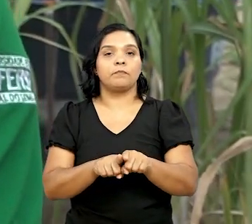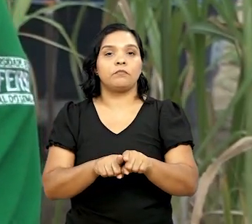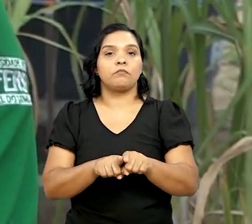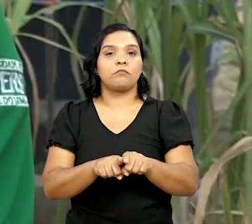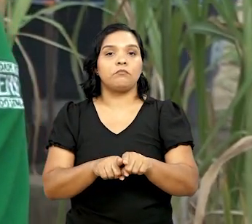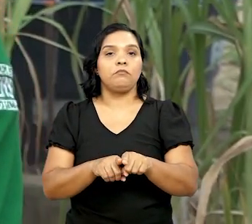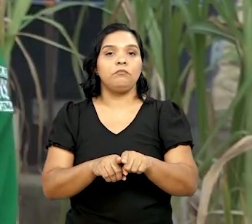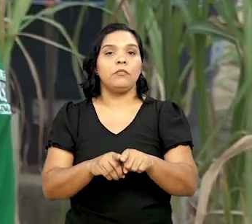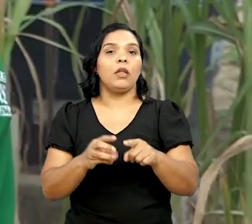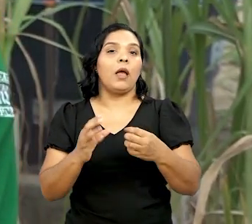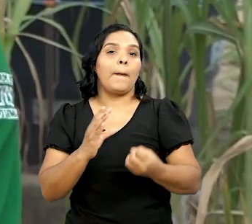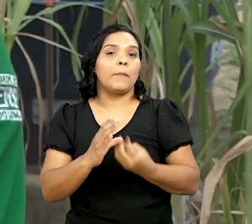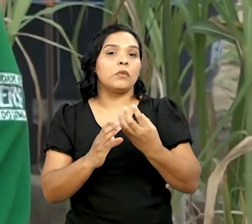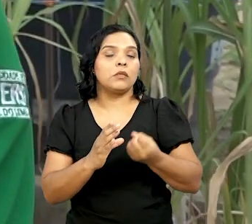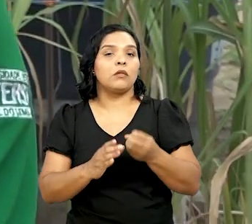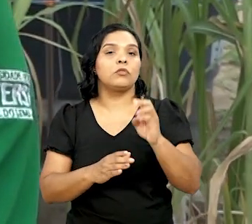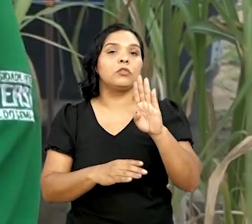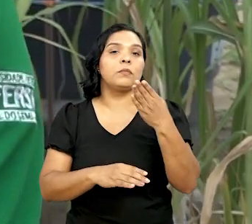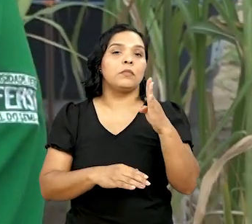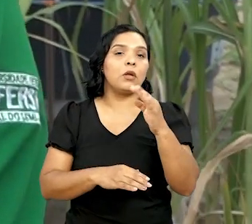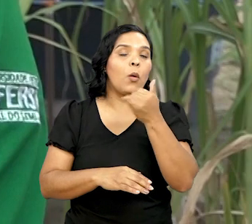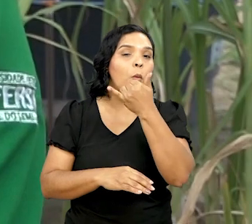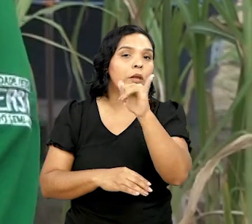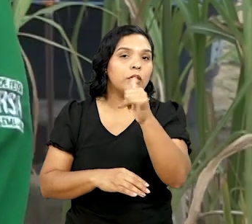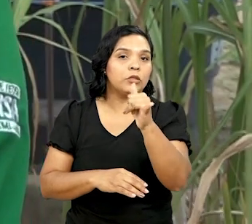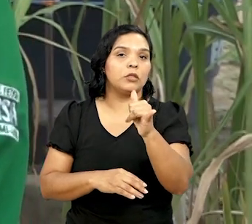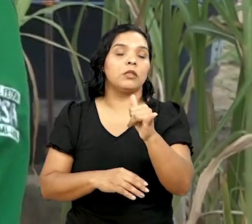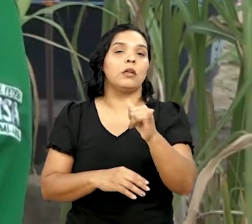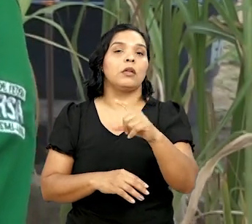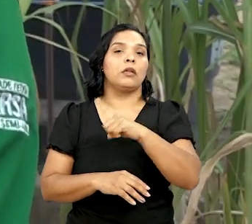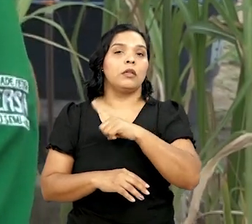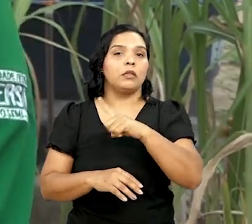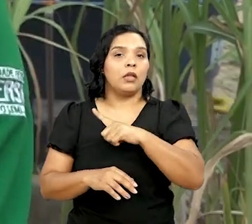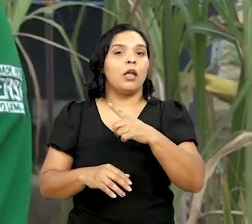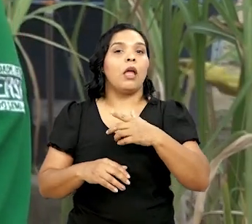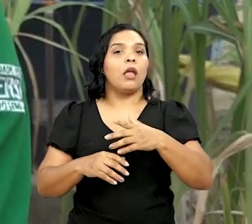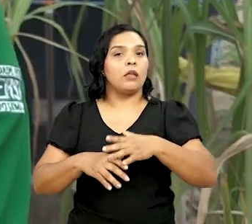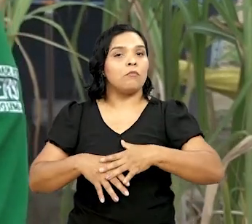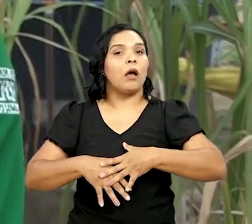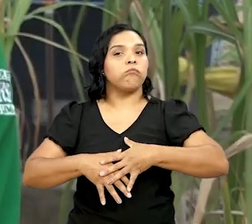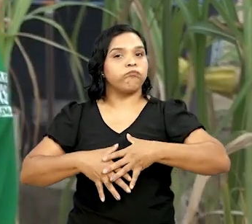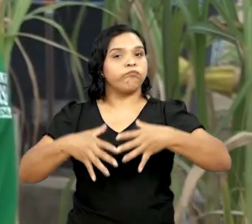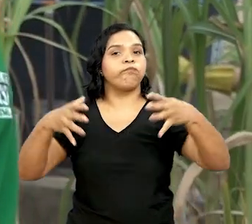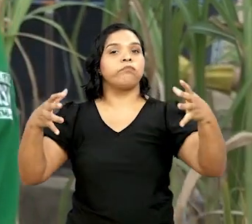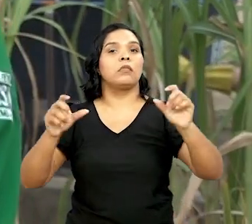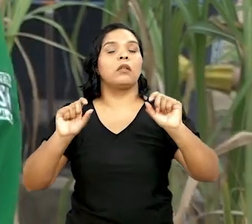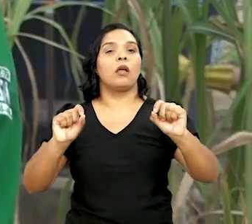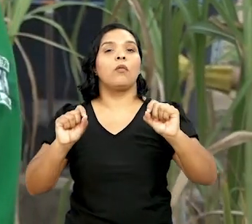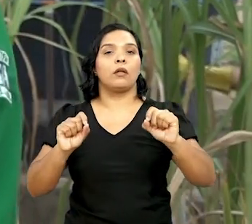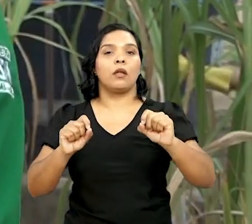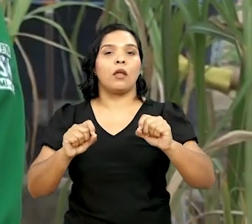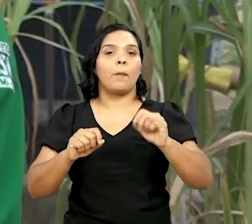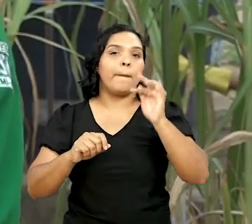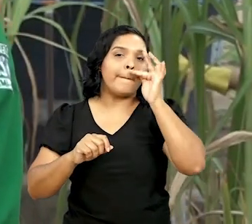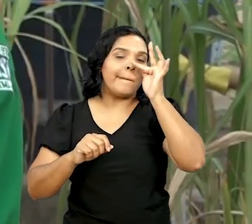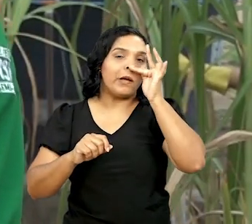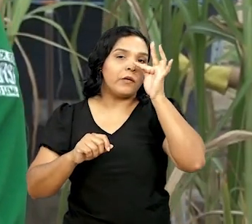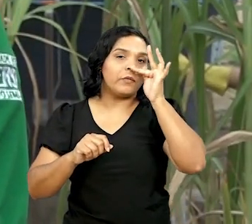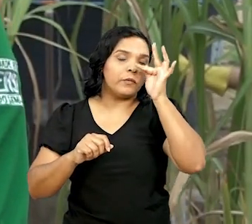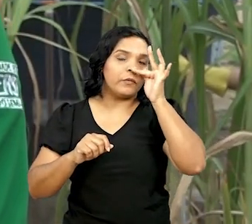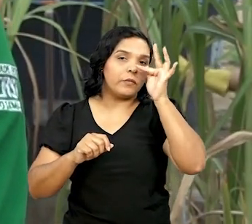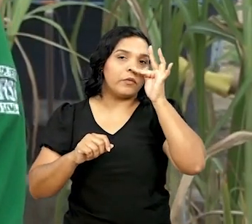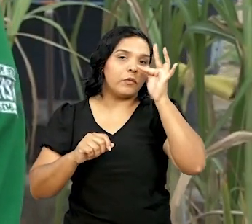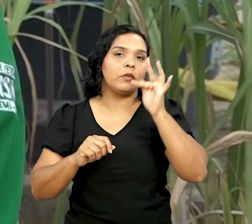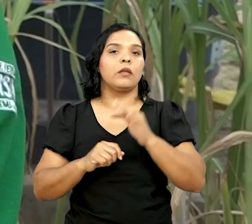está avaliando espécies para a produção de bioenergia, e aí eu cito 3, que aqui tem uma demanda muito grande na região, que é o capim-açu, que é